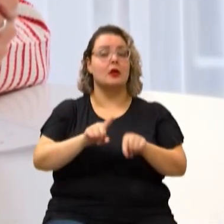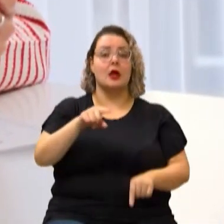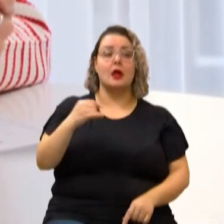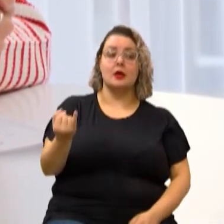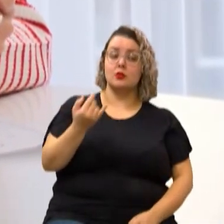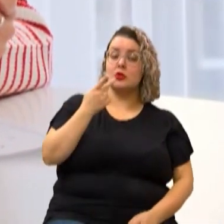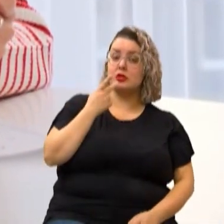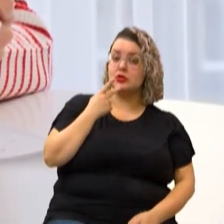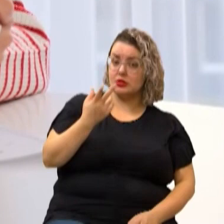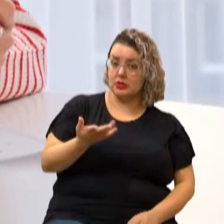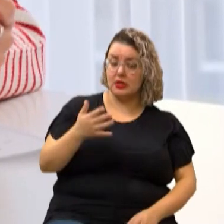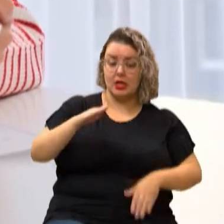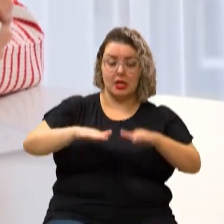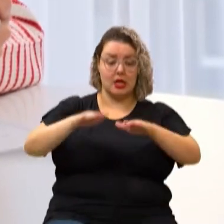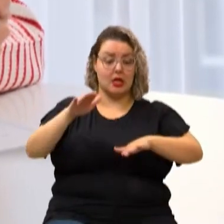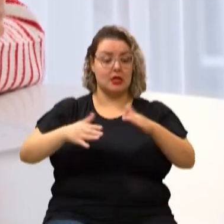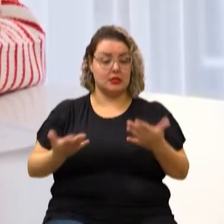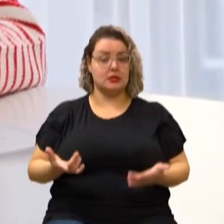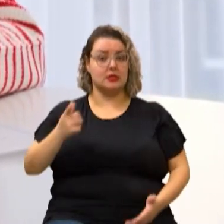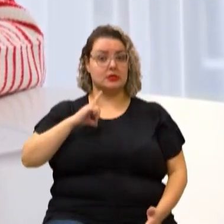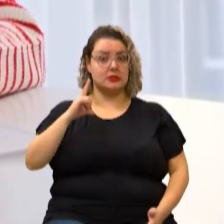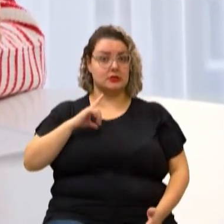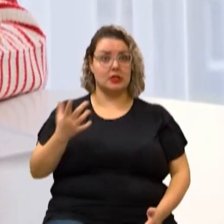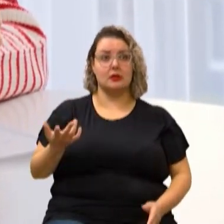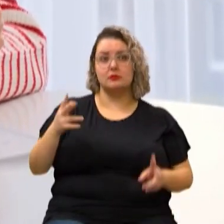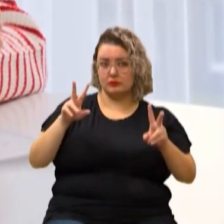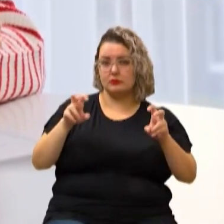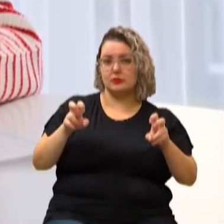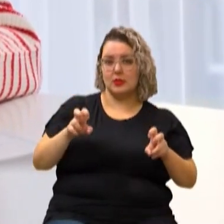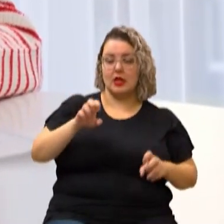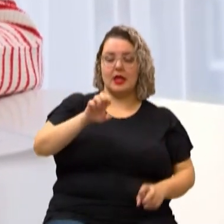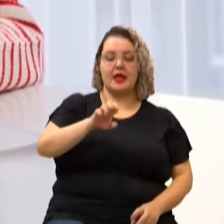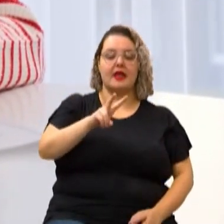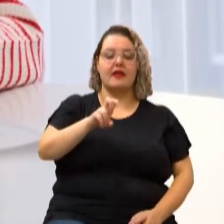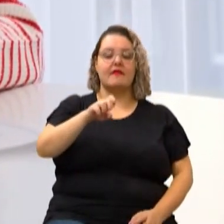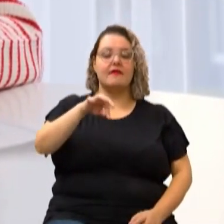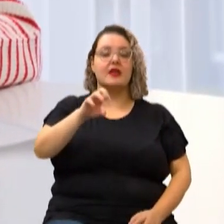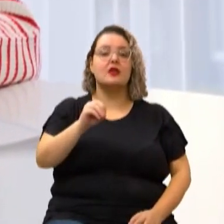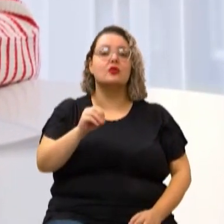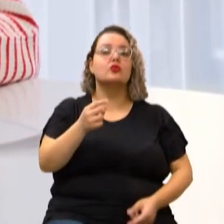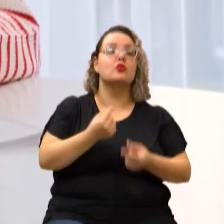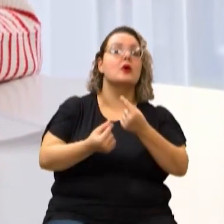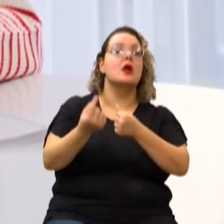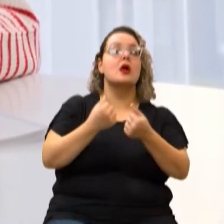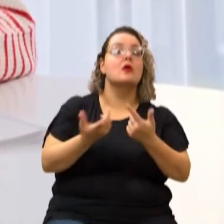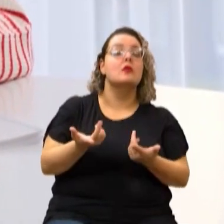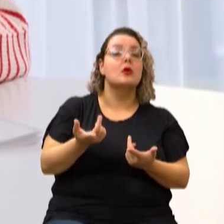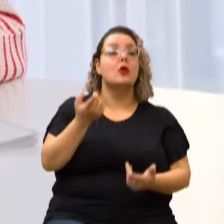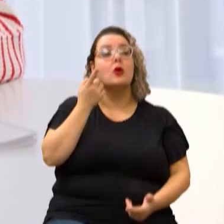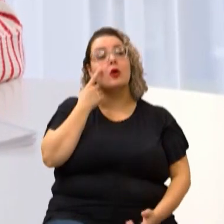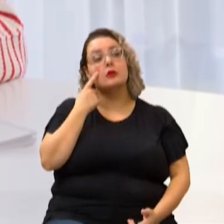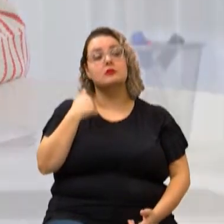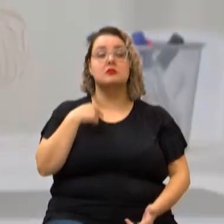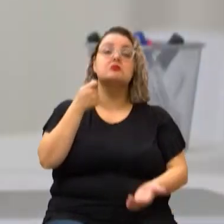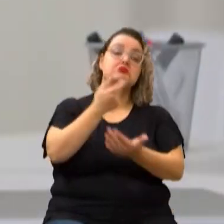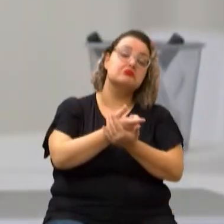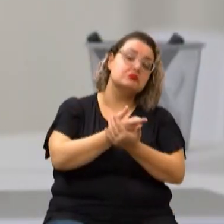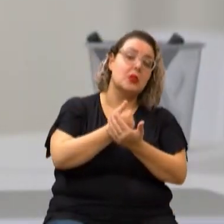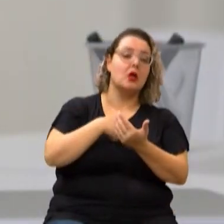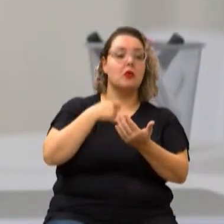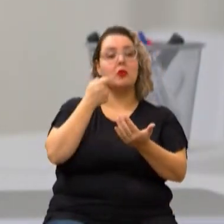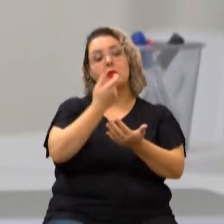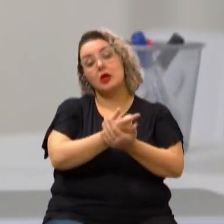em aumento de preço, será que o consumidor continua a comprar? Então o impacto ele acontece. Cabe quem está